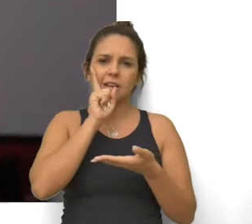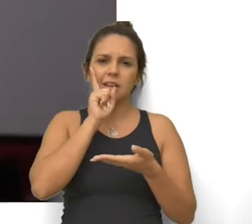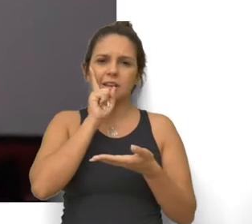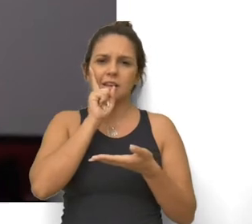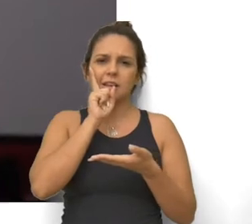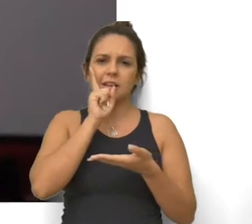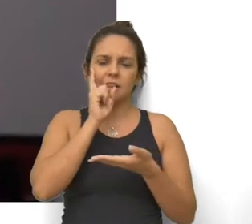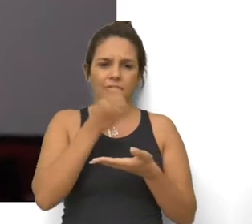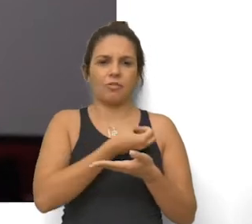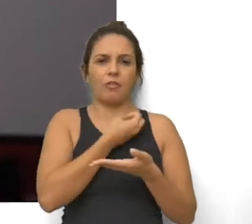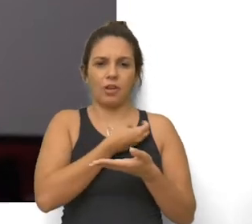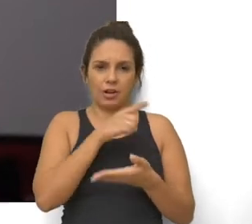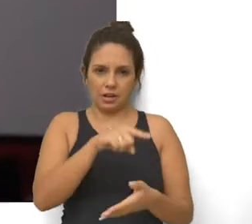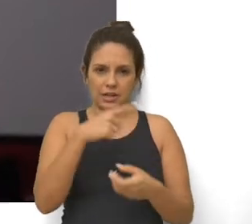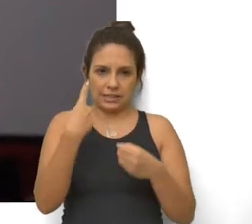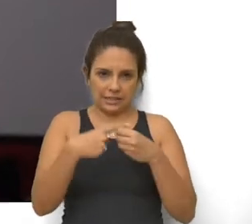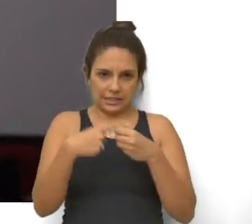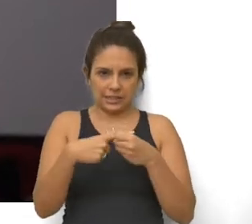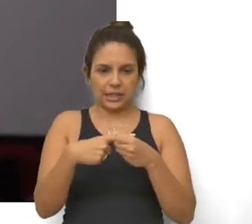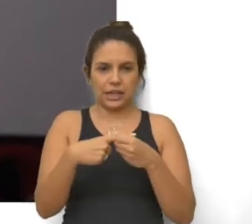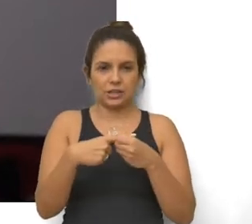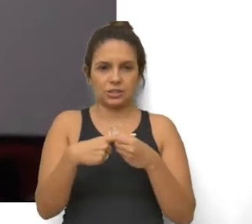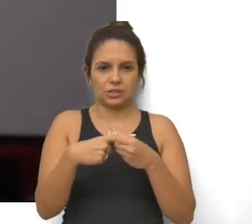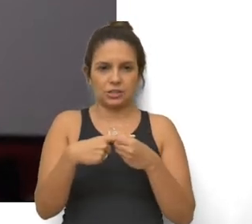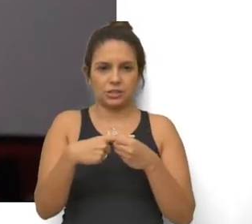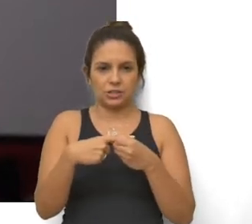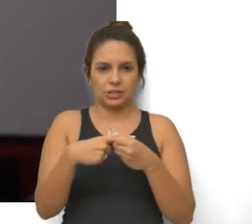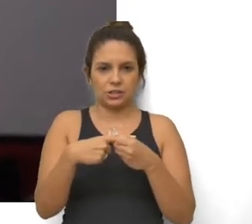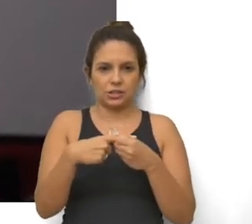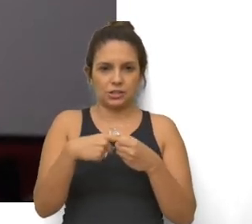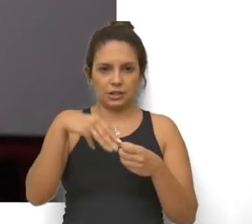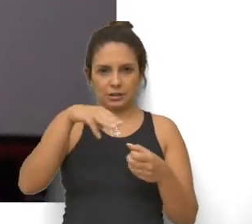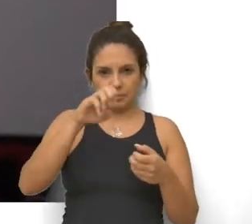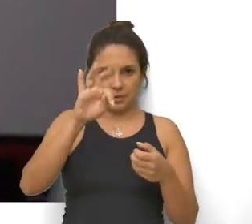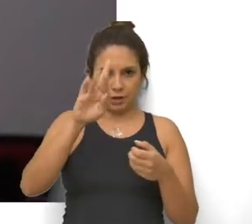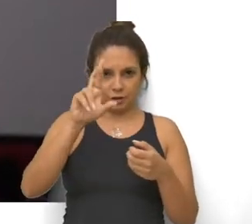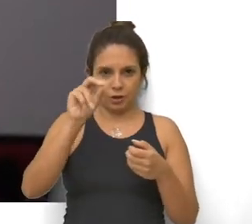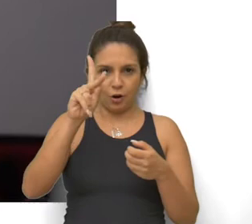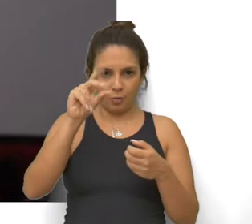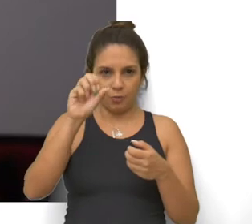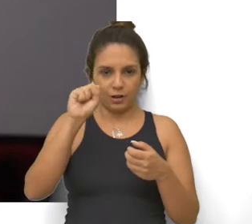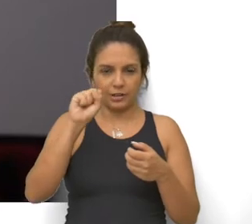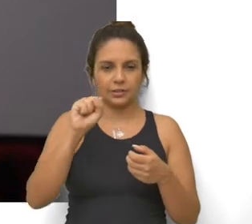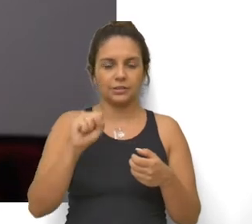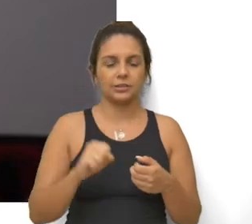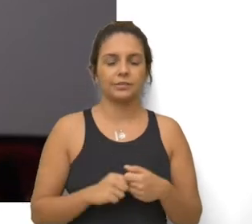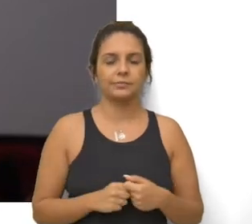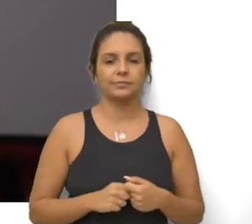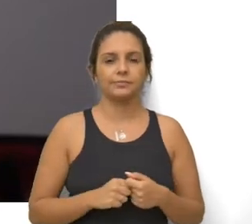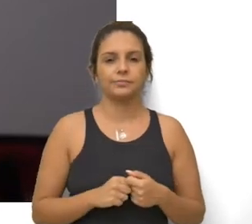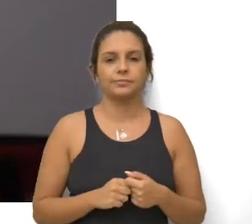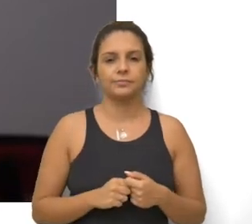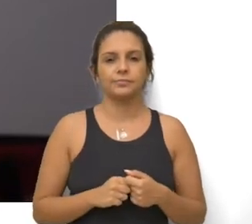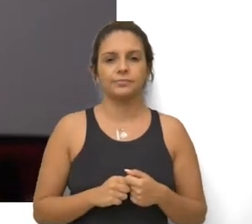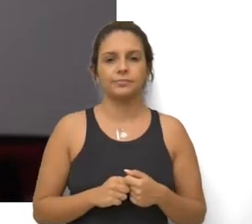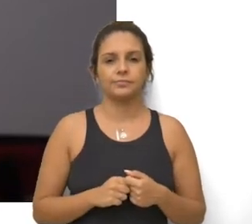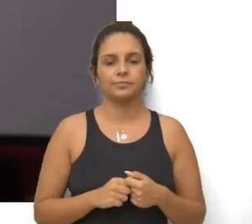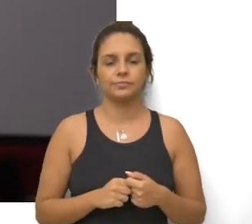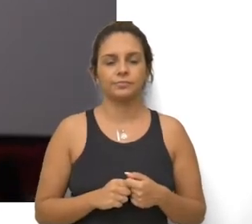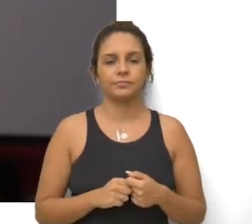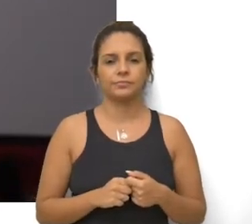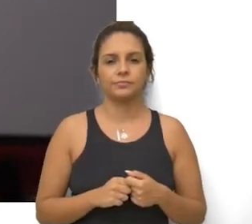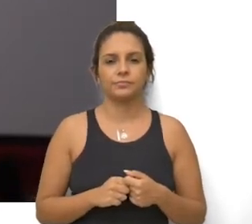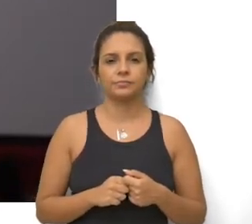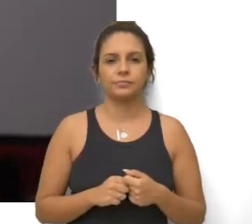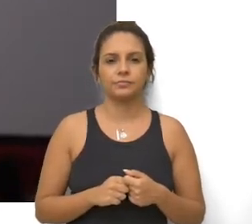em Petrópolis, num sítio chamado Sítio da Alcobacinha. A jornalista Marta Góes está sentada em